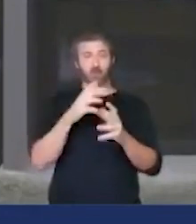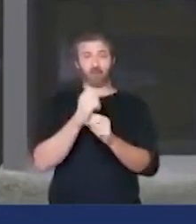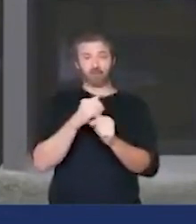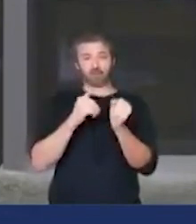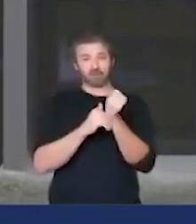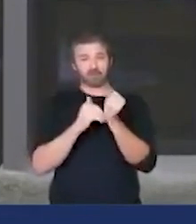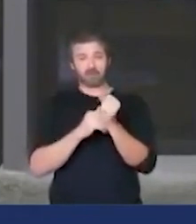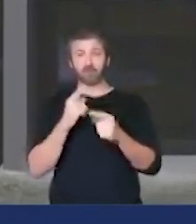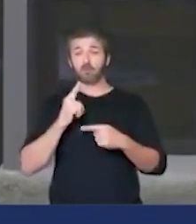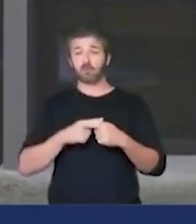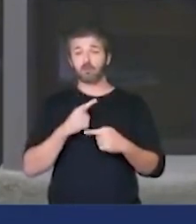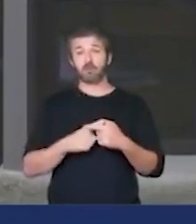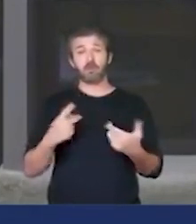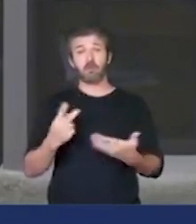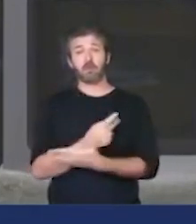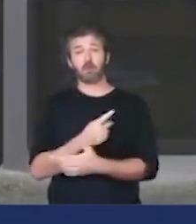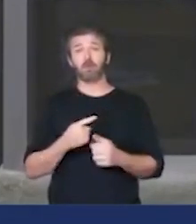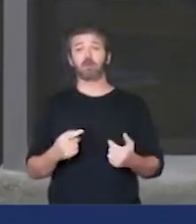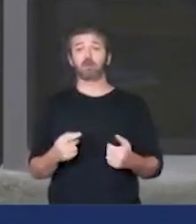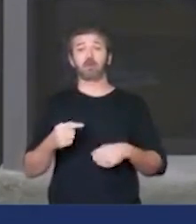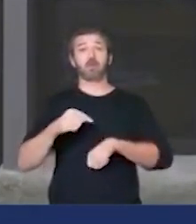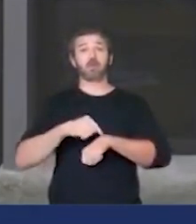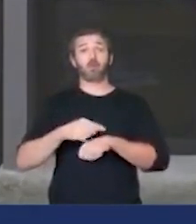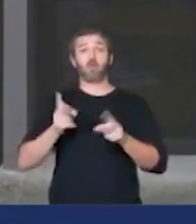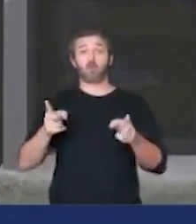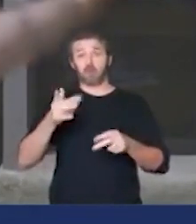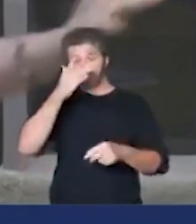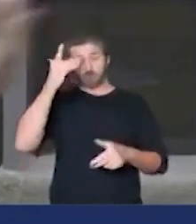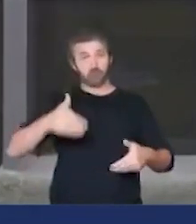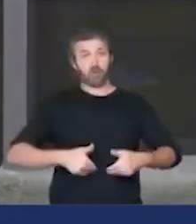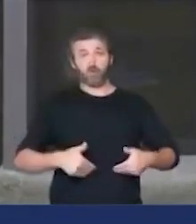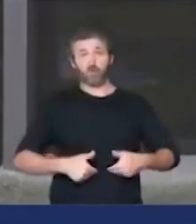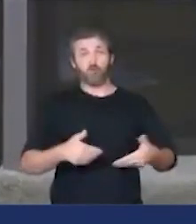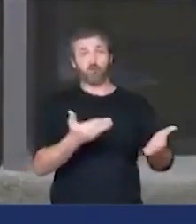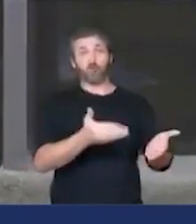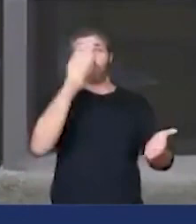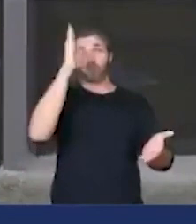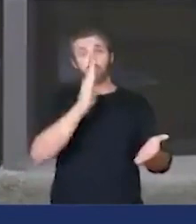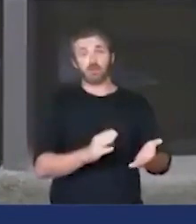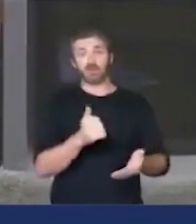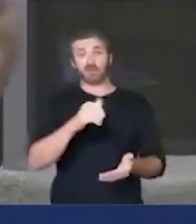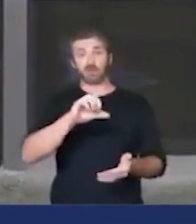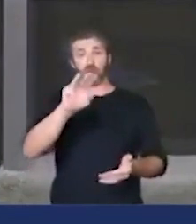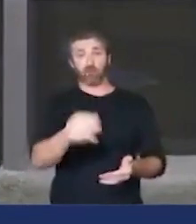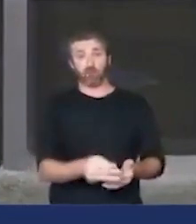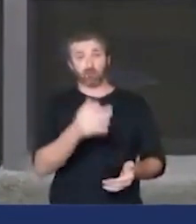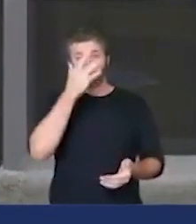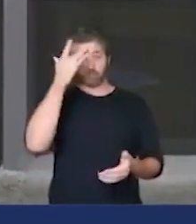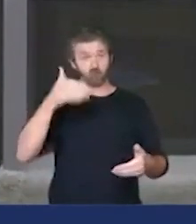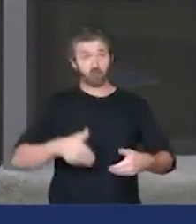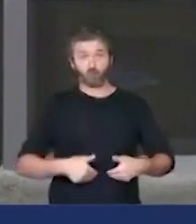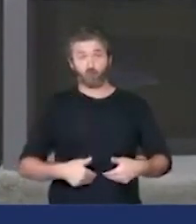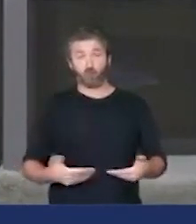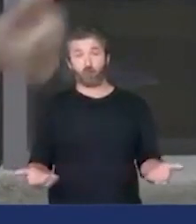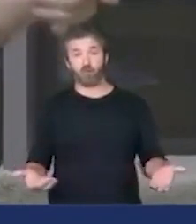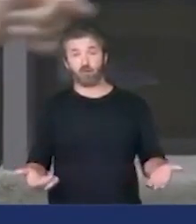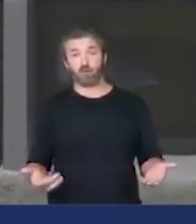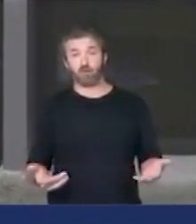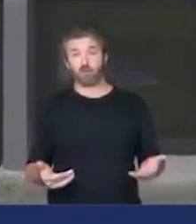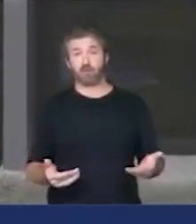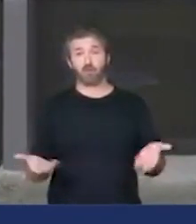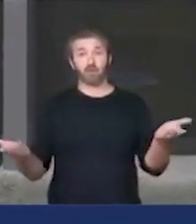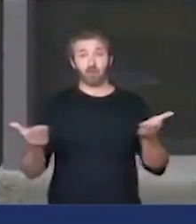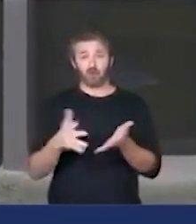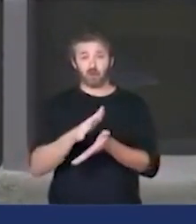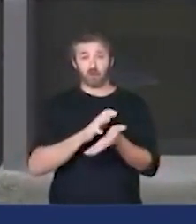do orçamento secreto, porque isso acontece no mesmo momento em que tem gente passando fome no Brasil, 19 milhões de pessoas passando fome.